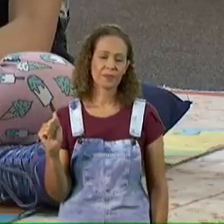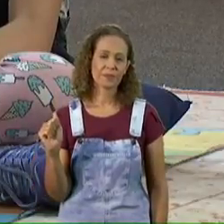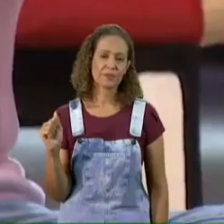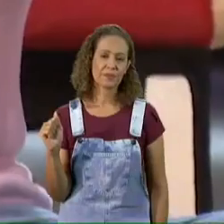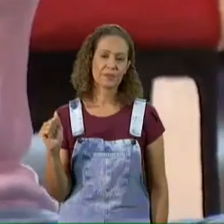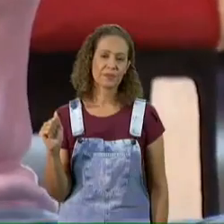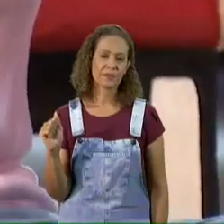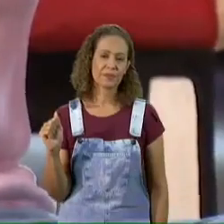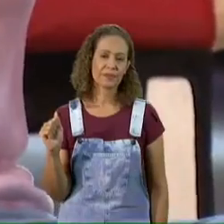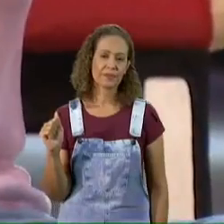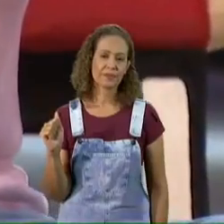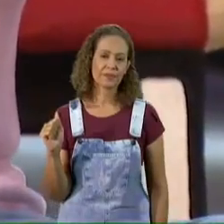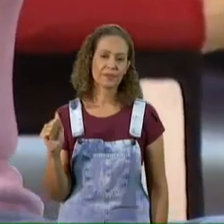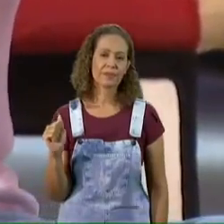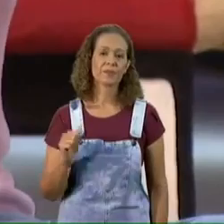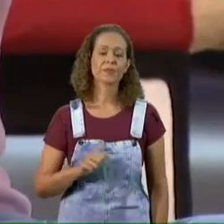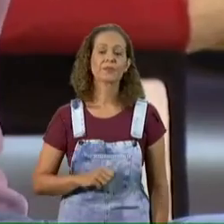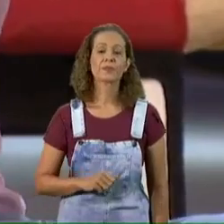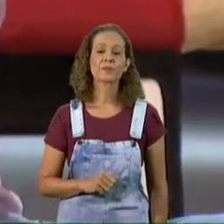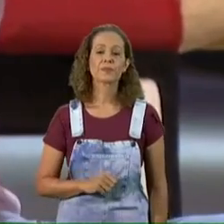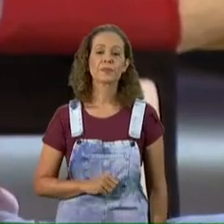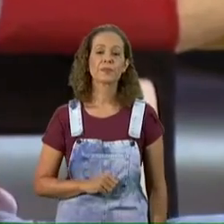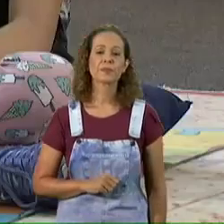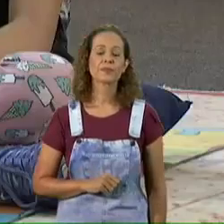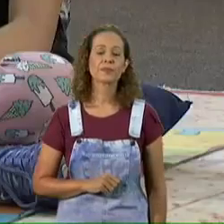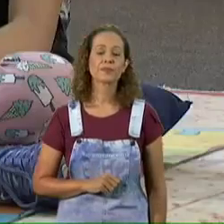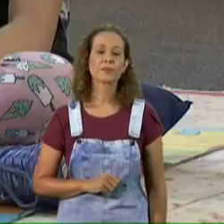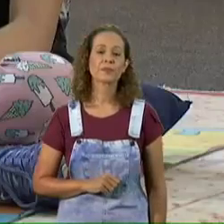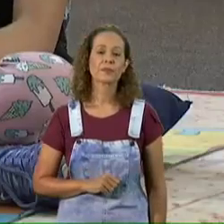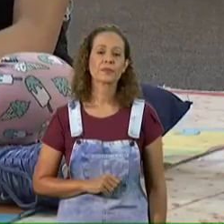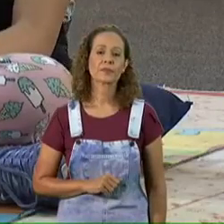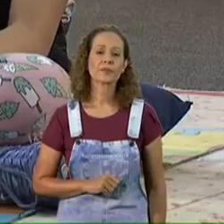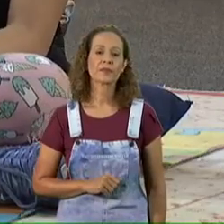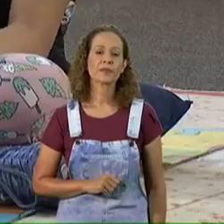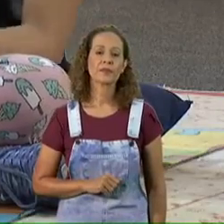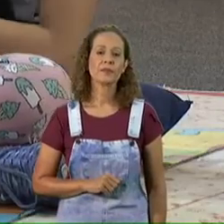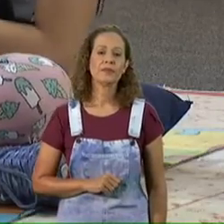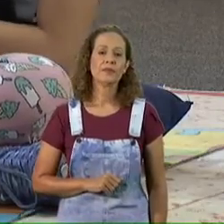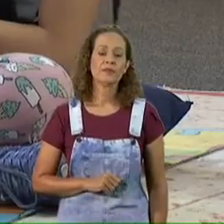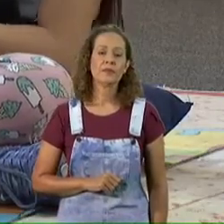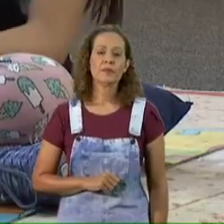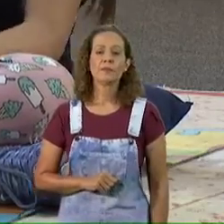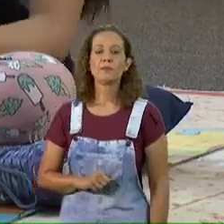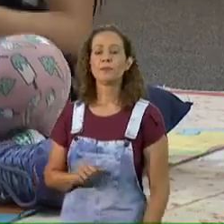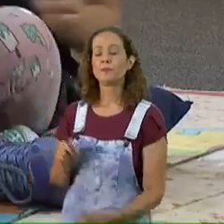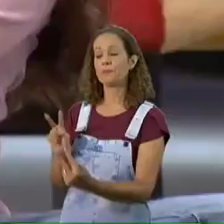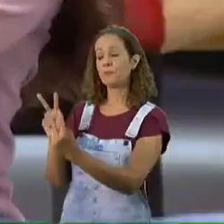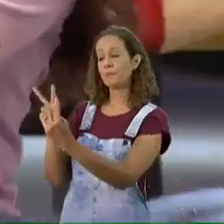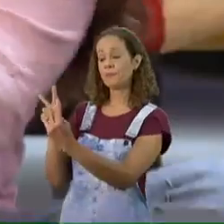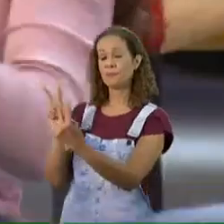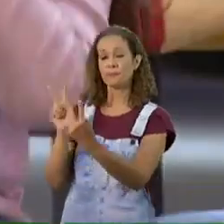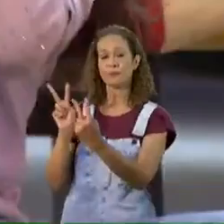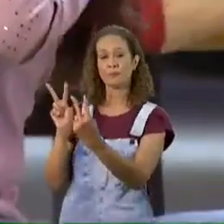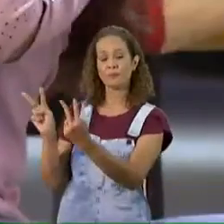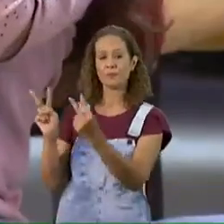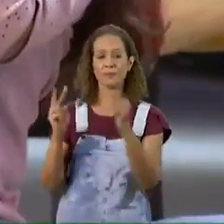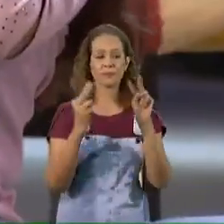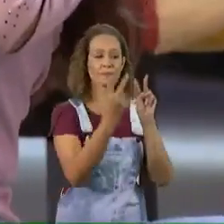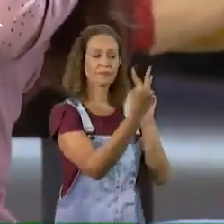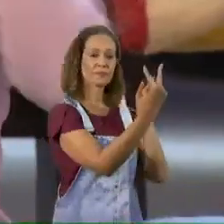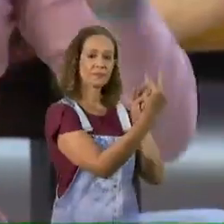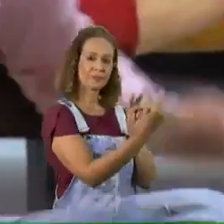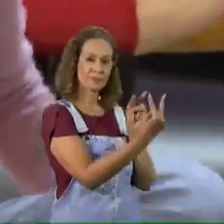Isso. E aí, Valentina, você vai ficar um pouco virado para Juju, tá? Chega um pouquinho para trás. Pode arredar um